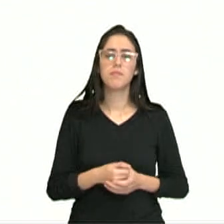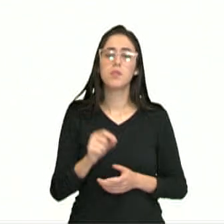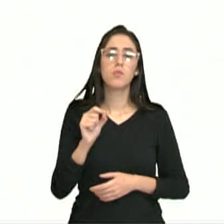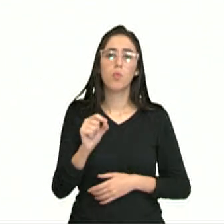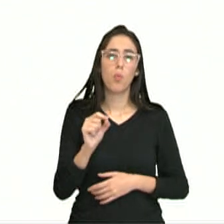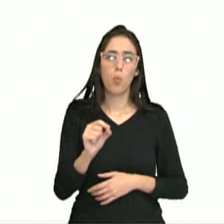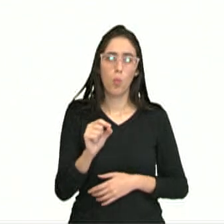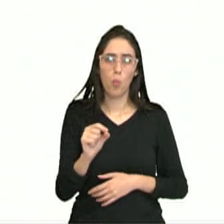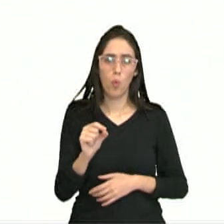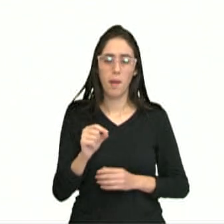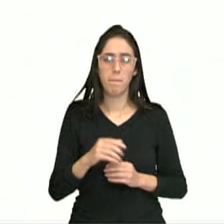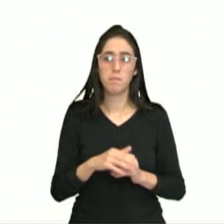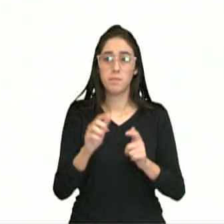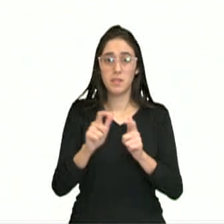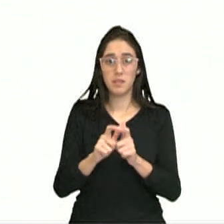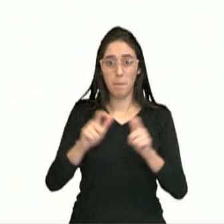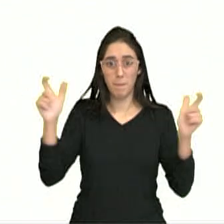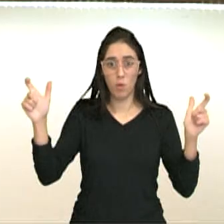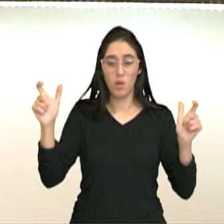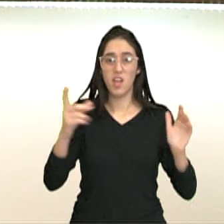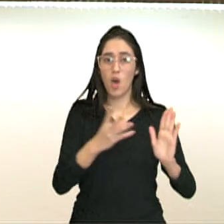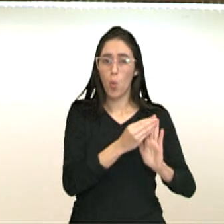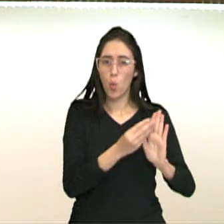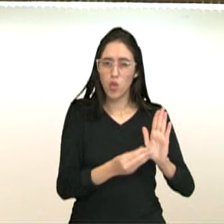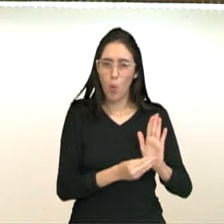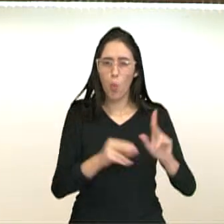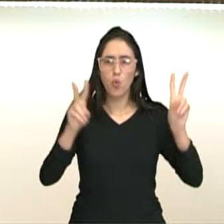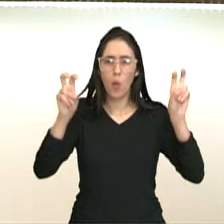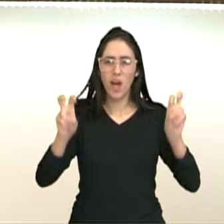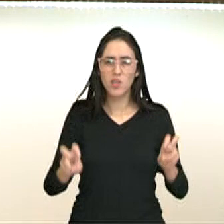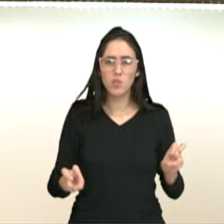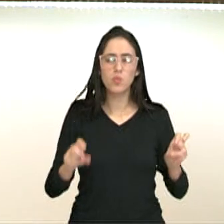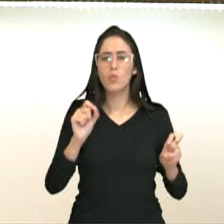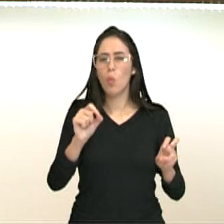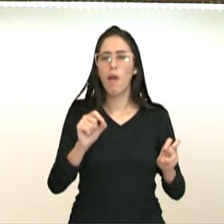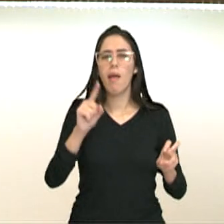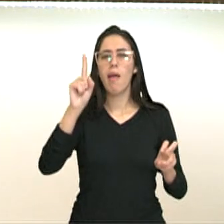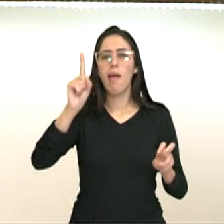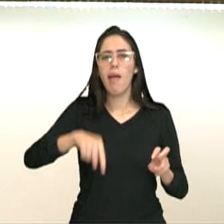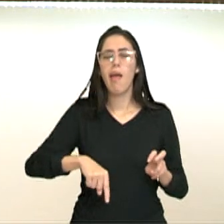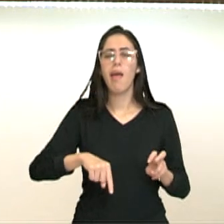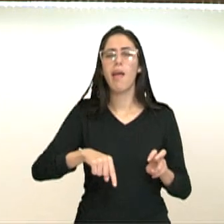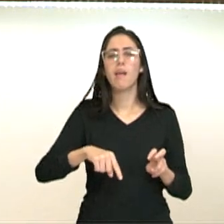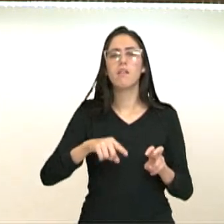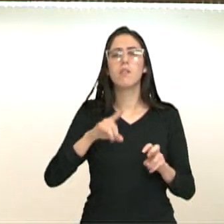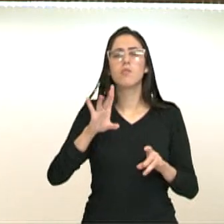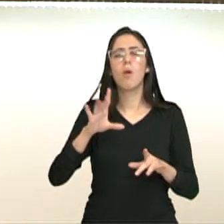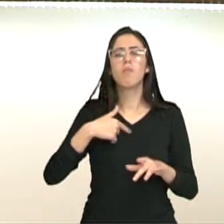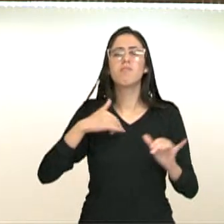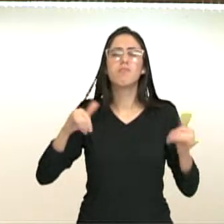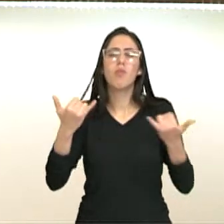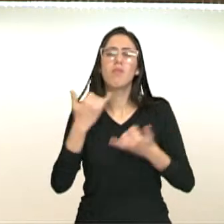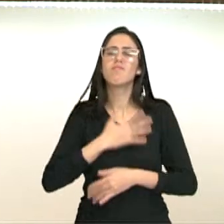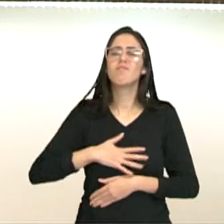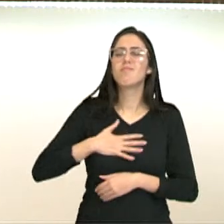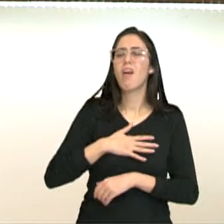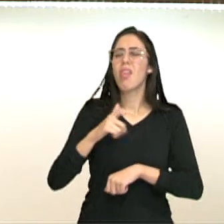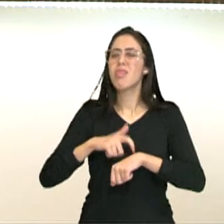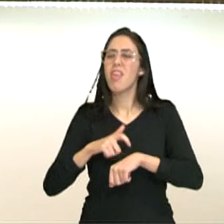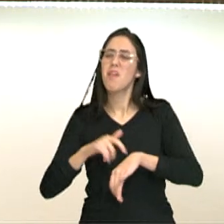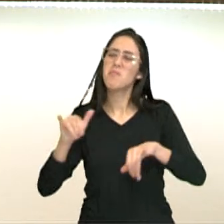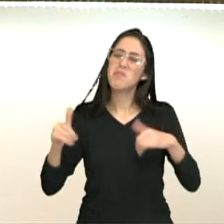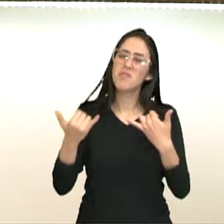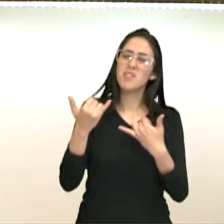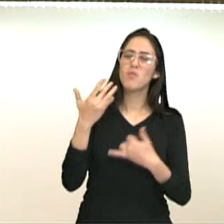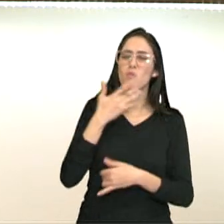geralmente a maioria dos conteúdos ela é formulada mais para o entretenimento do que necessariamente